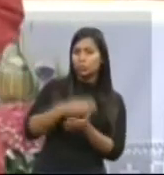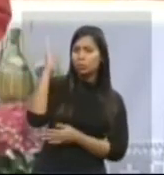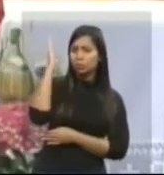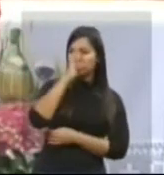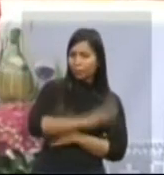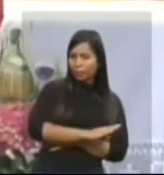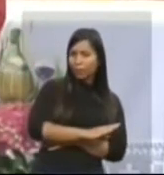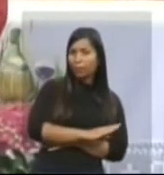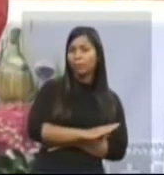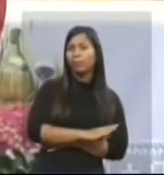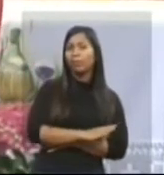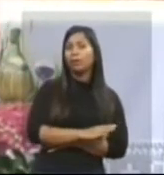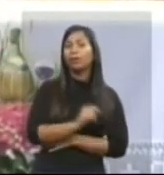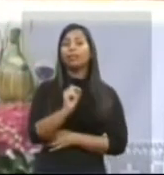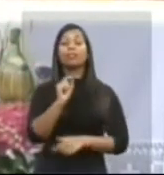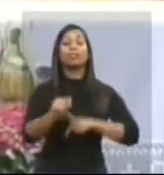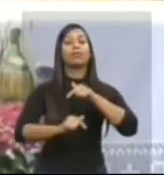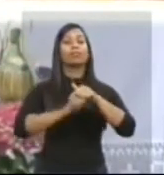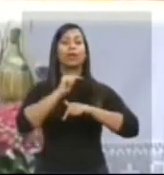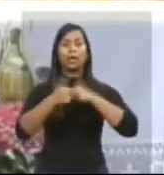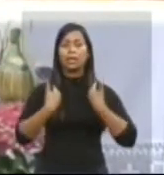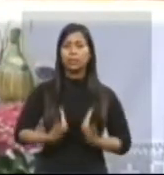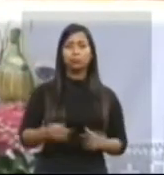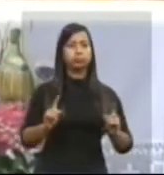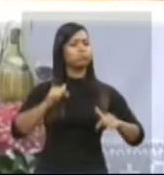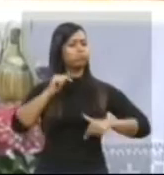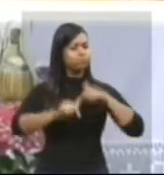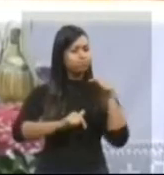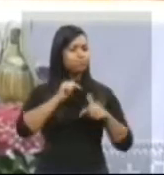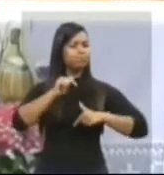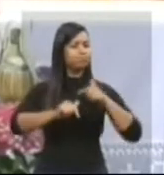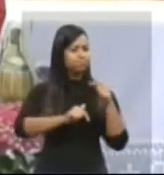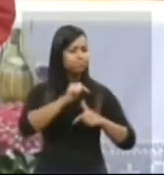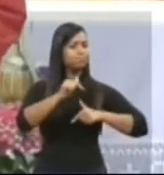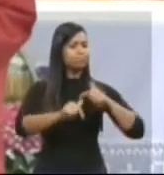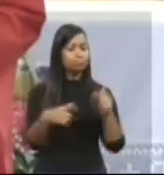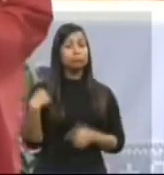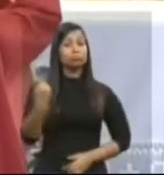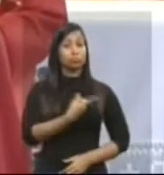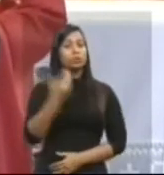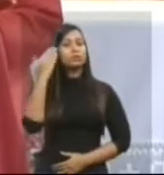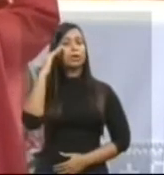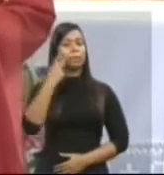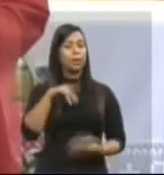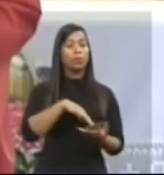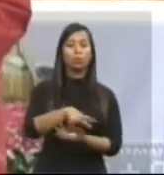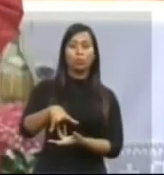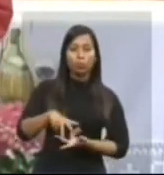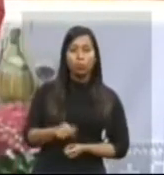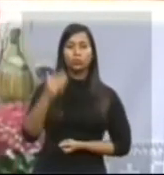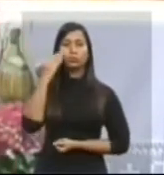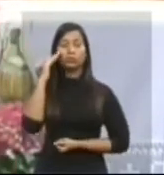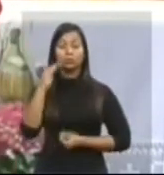mal está trabalhando incansavelmente. Todos nós sabemos no mundo